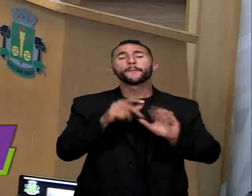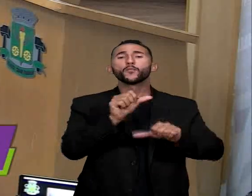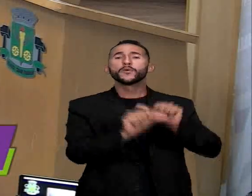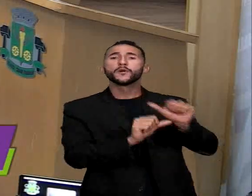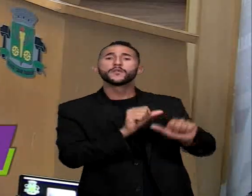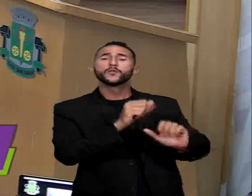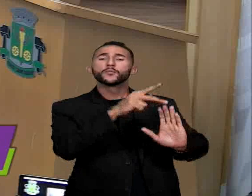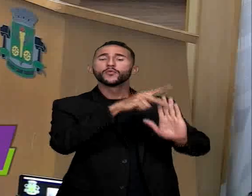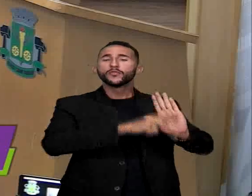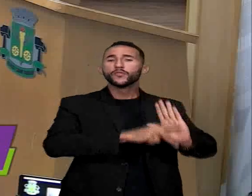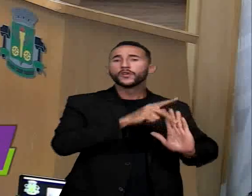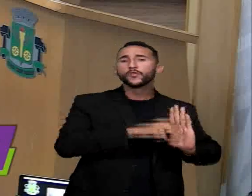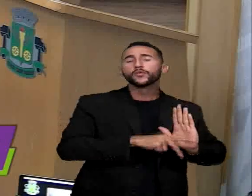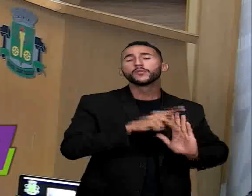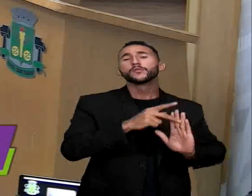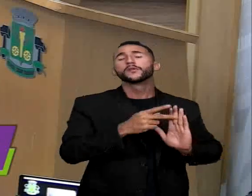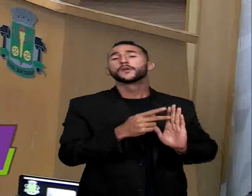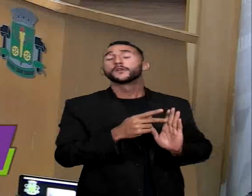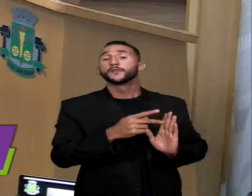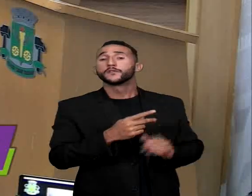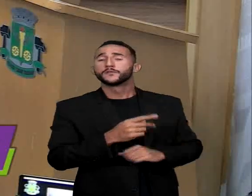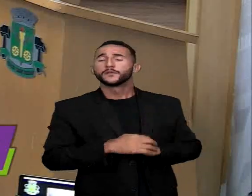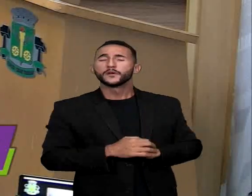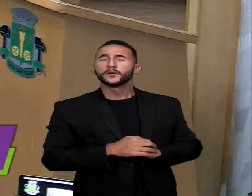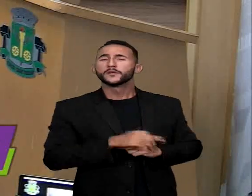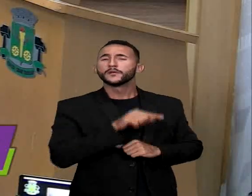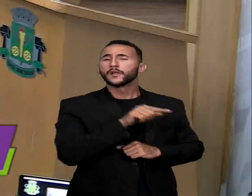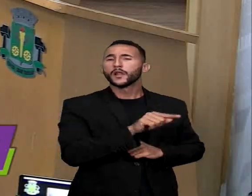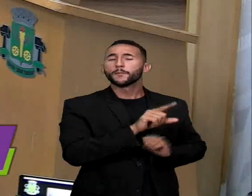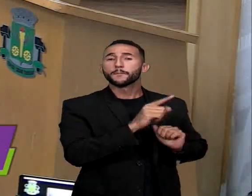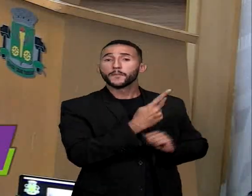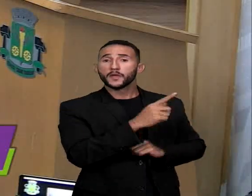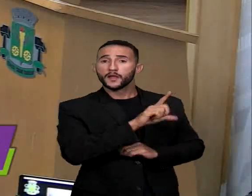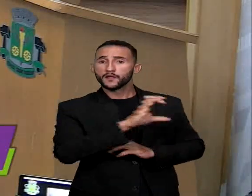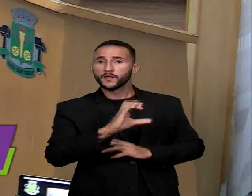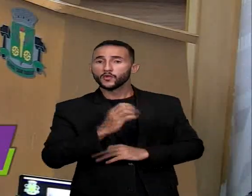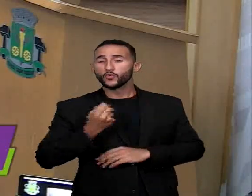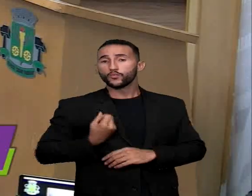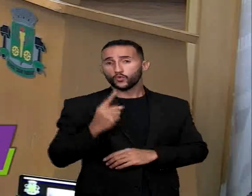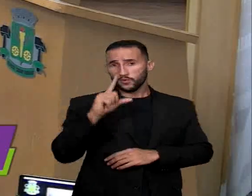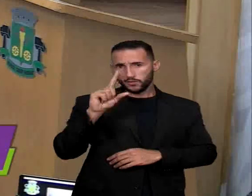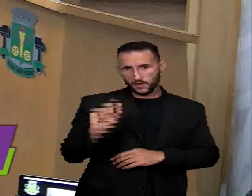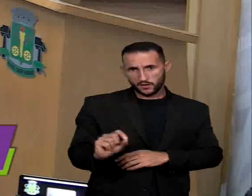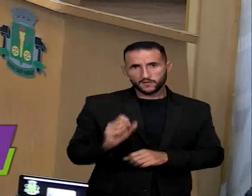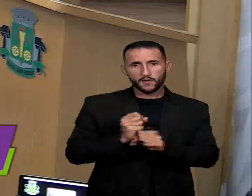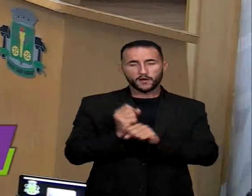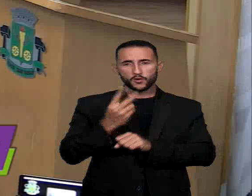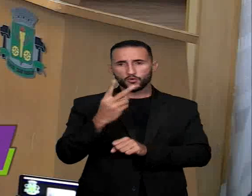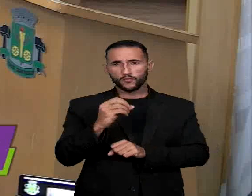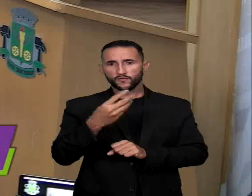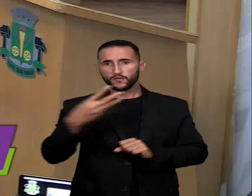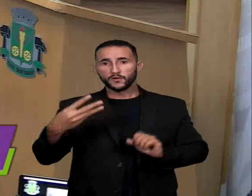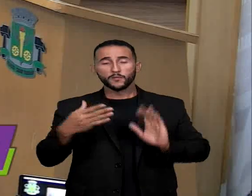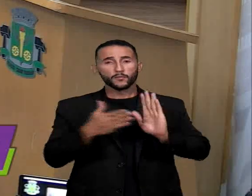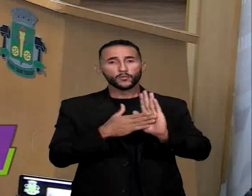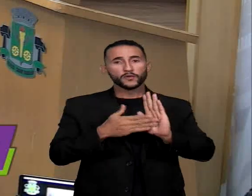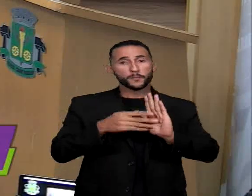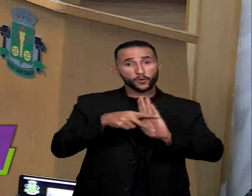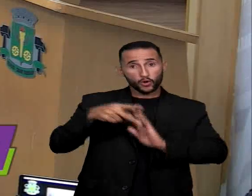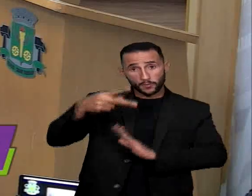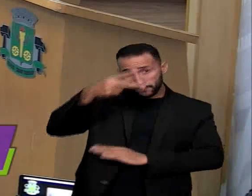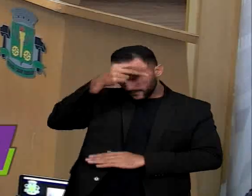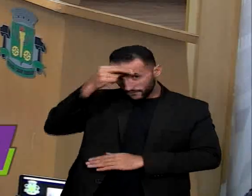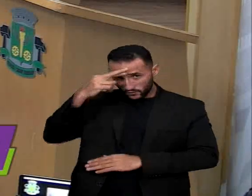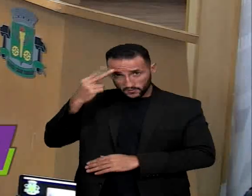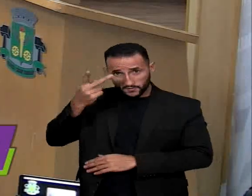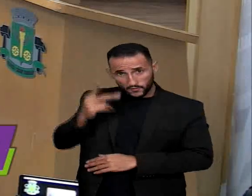3 de2 ao projeto de lei complementar número 10 de 2023 de autoria da do prefeito